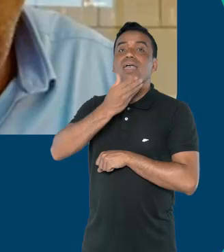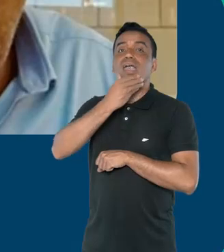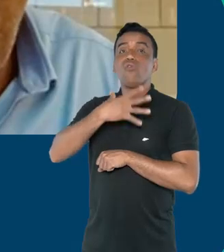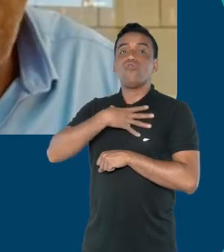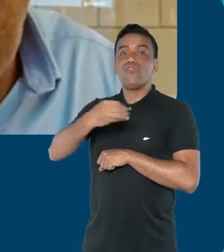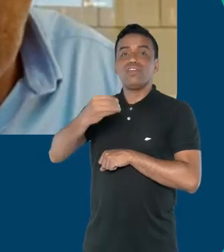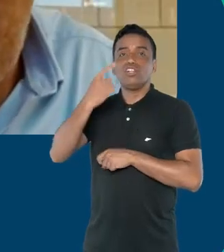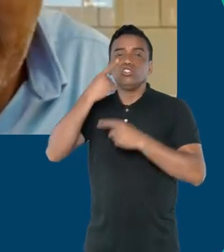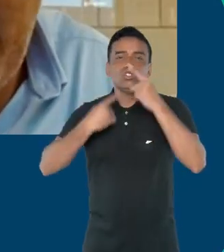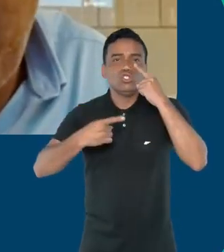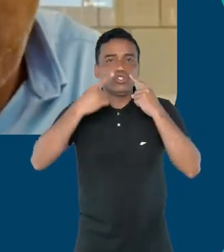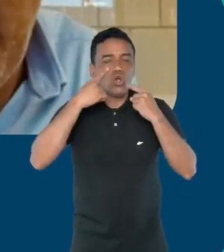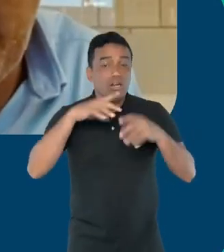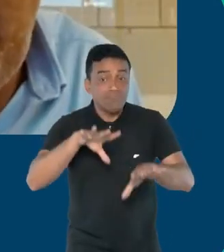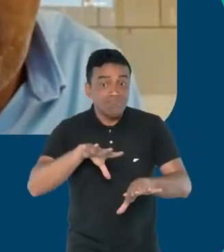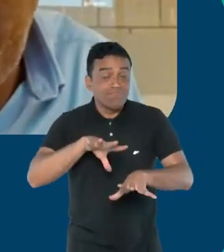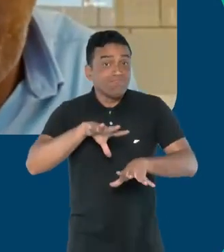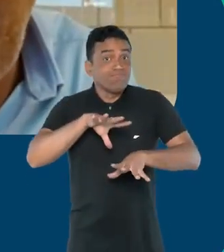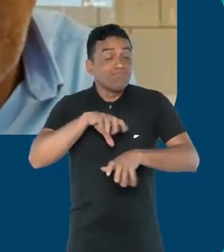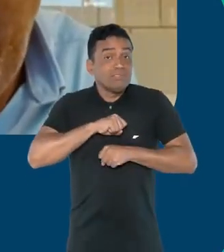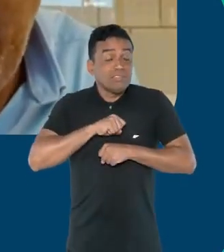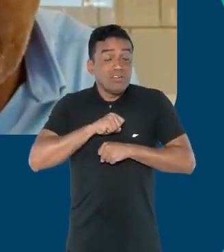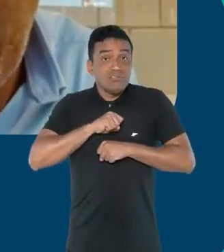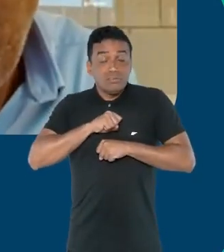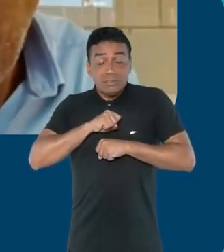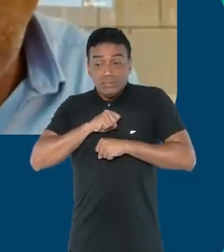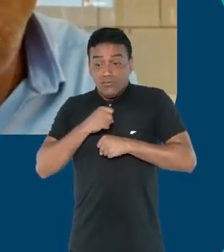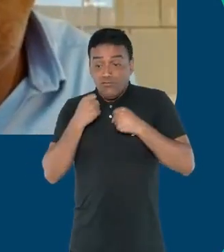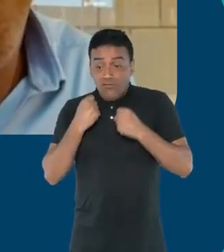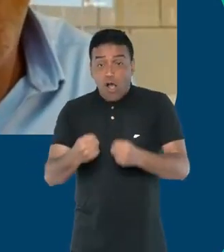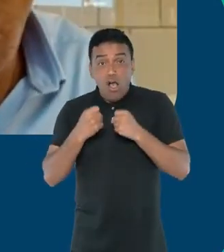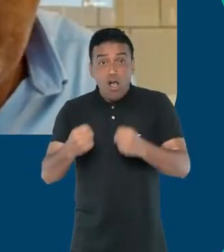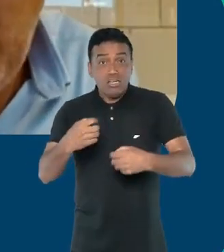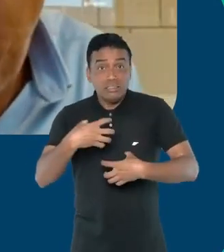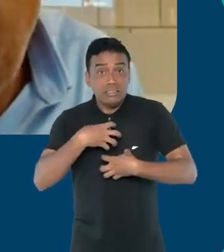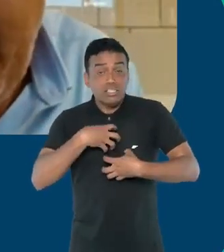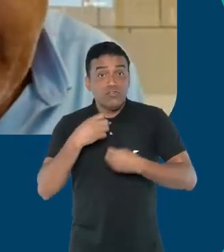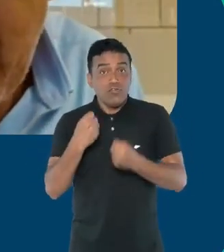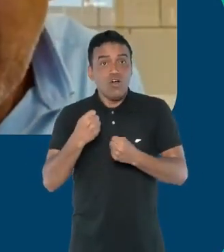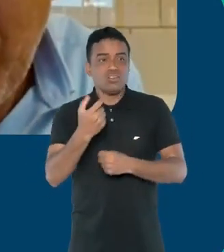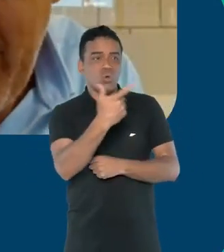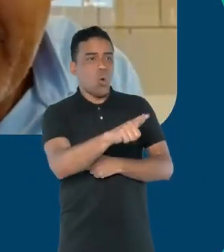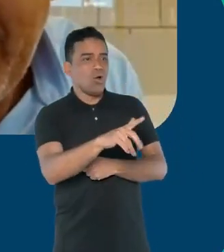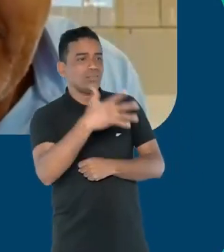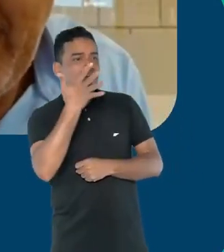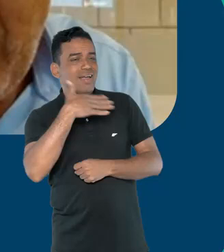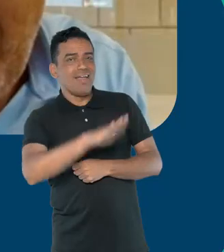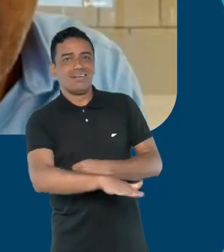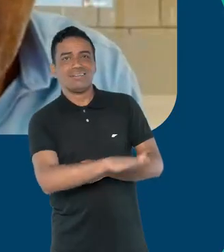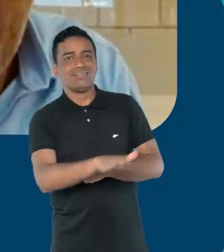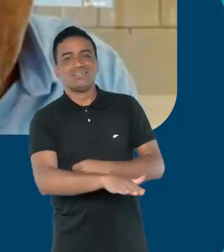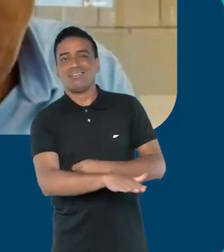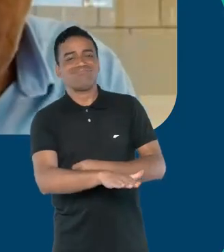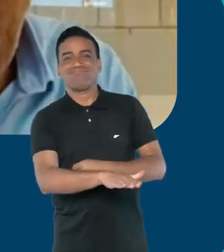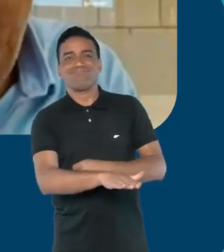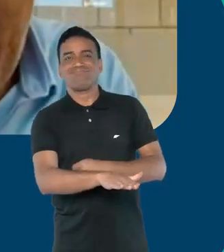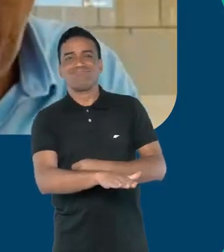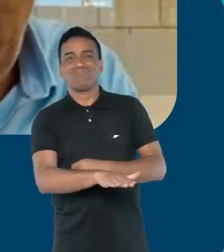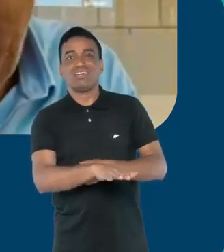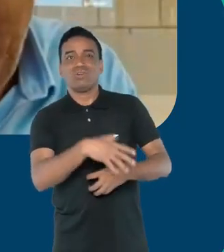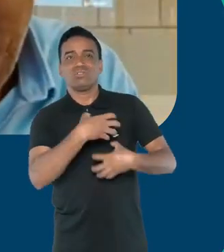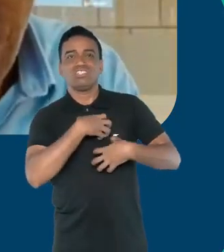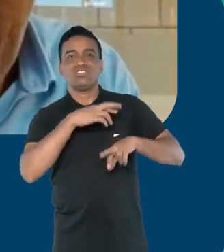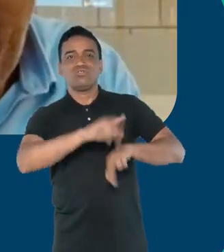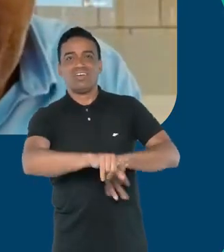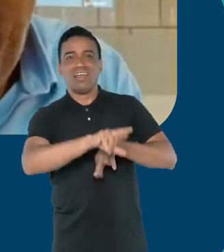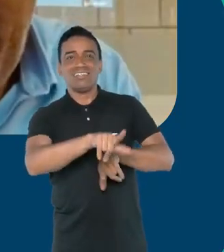uma forma muito mais vivaz, né, muito mais vívida e intensa do que de uma outra criança qualquer. Então, a